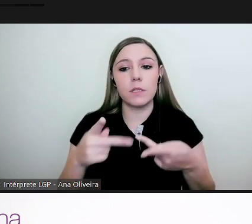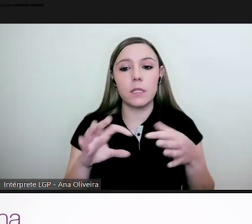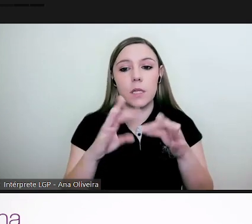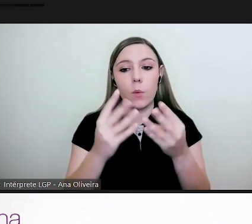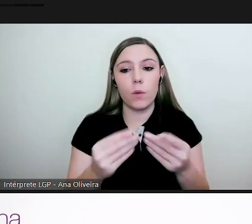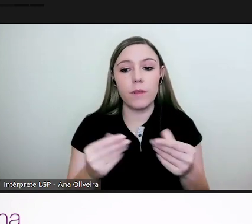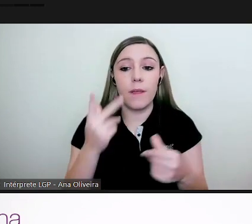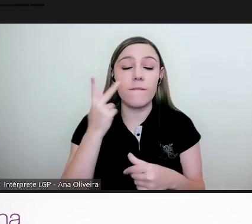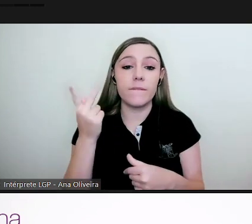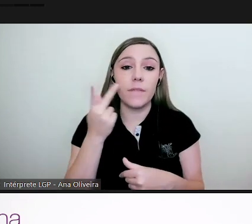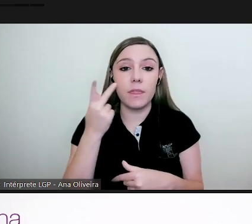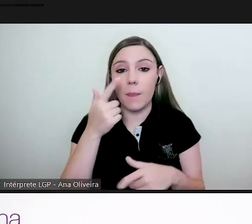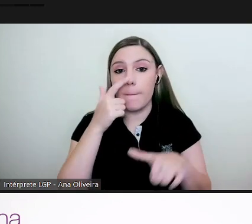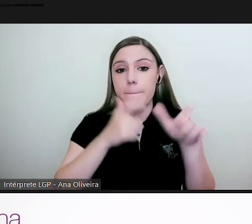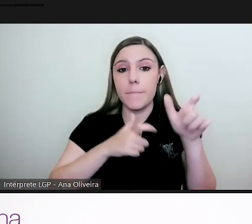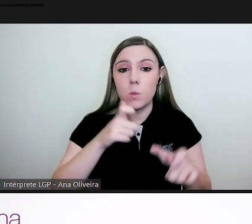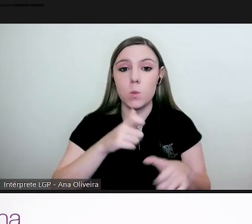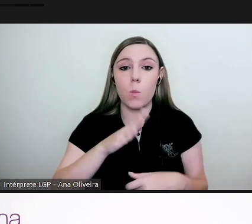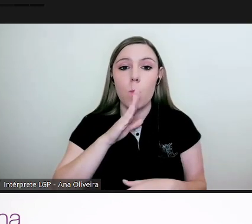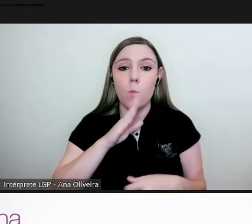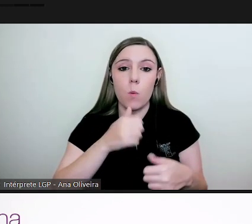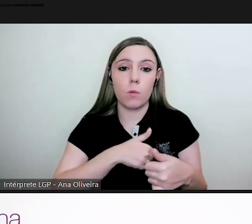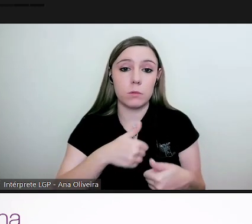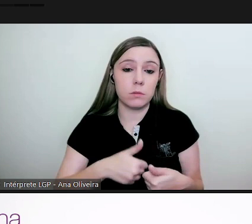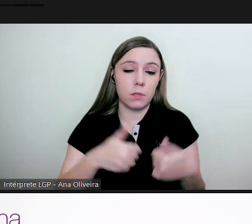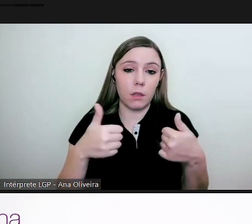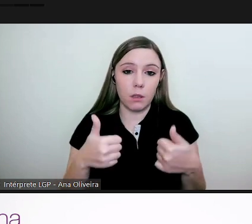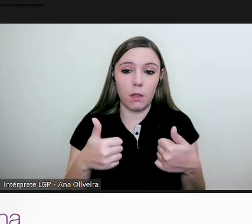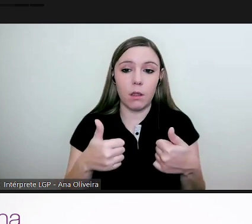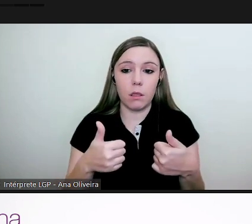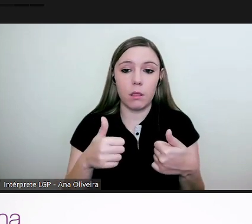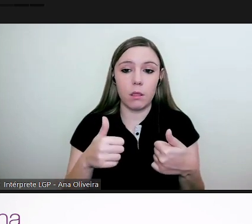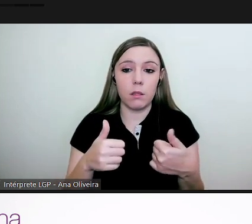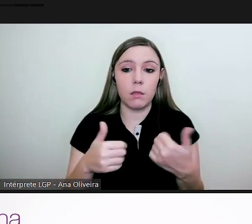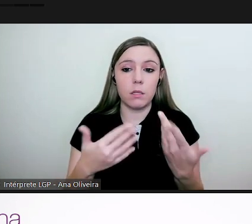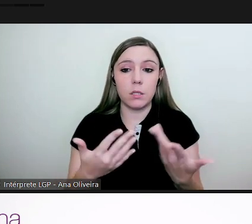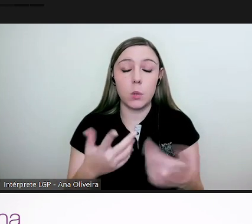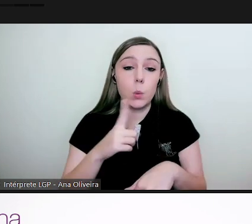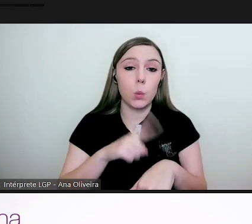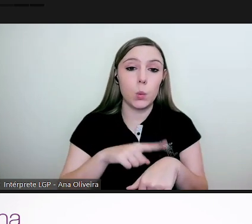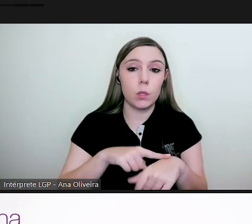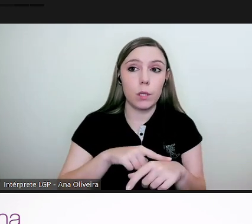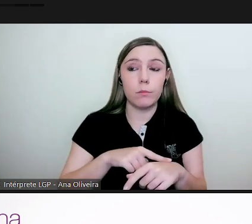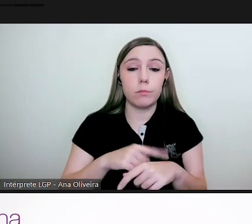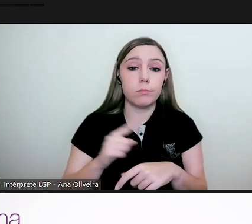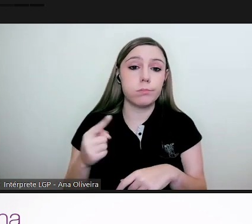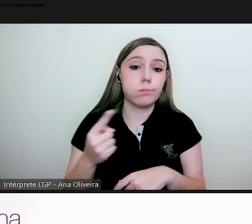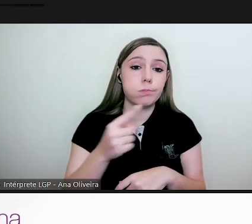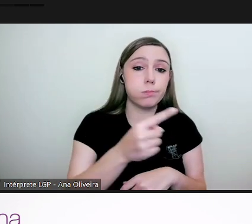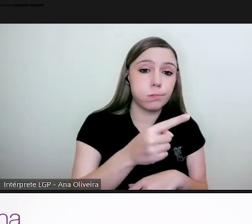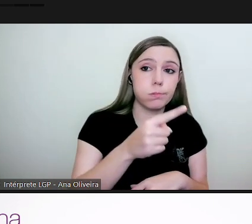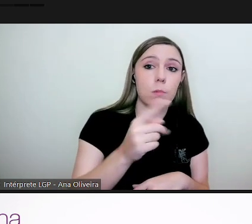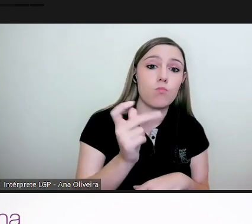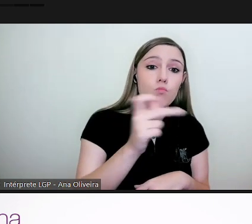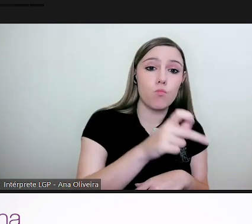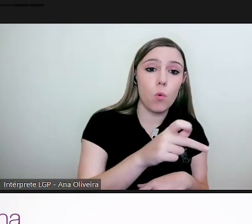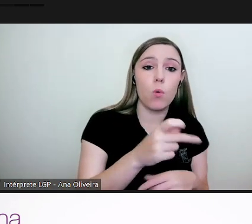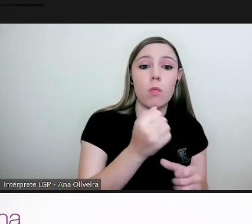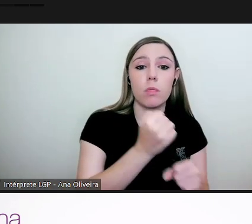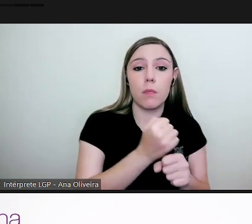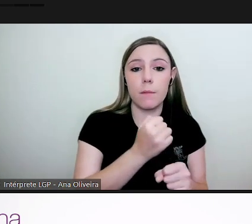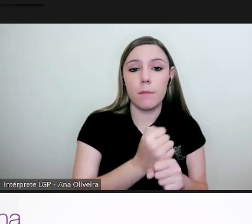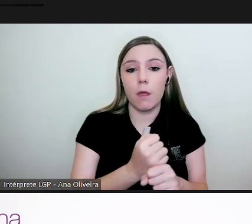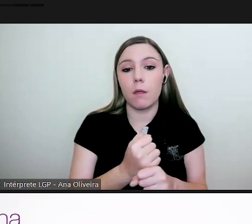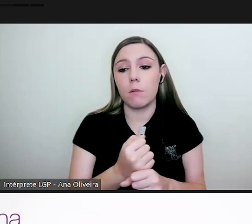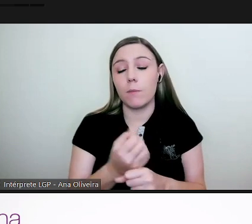de vida do município, no tempo que demora a chegar ao trabalho, a levar a criança à escola,